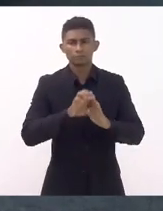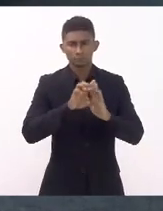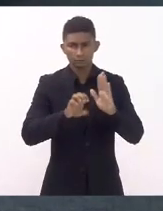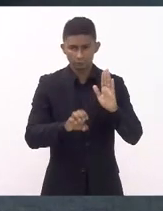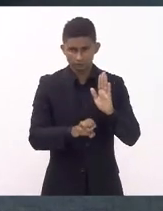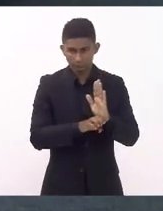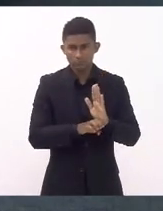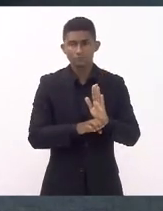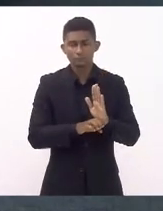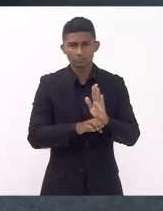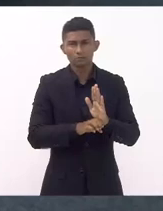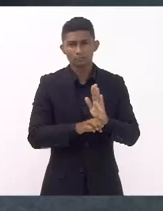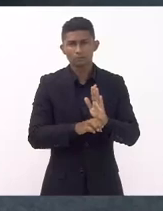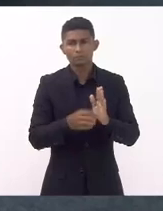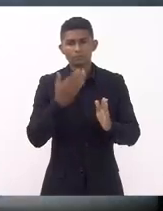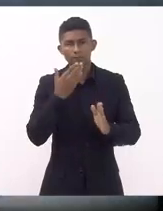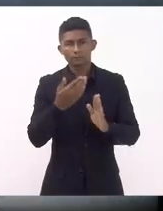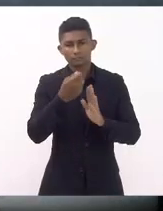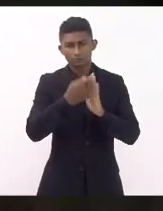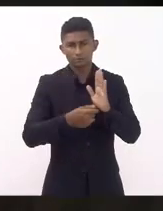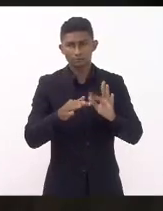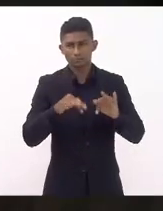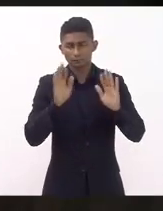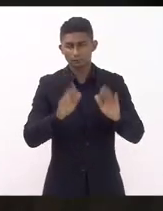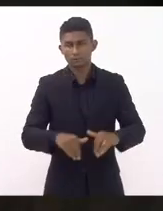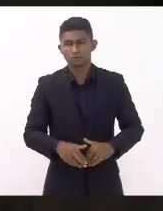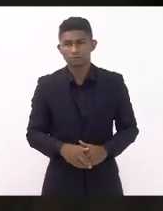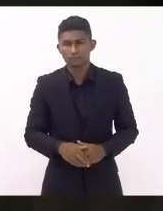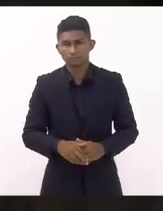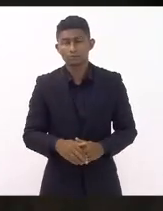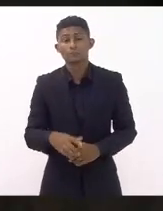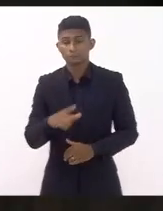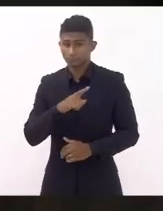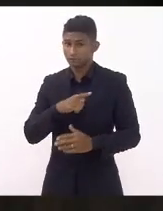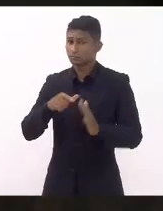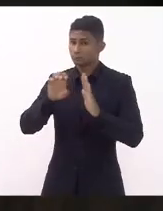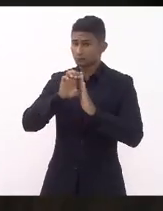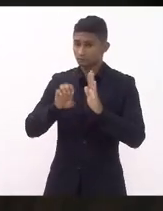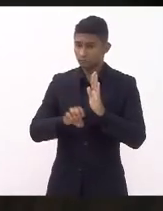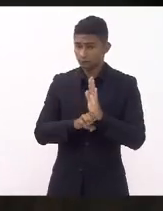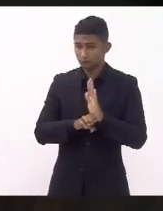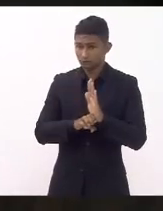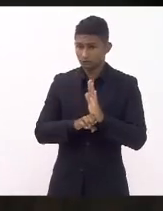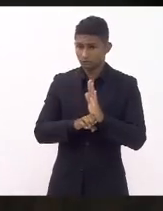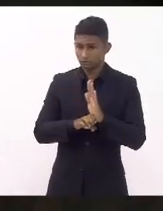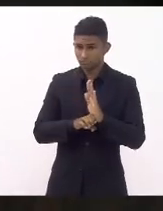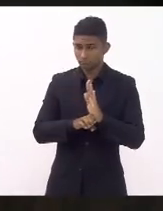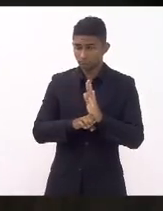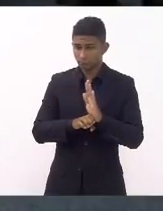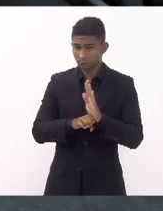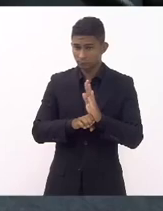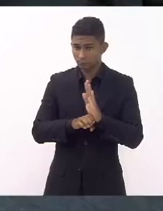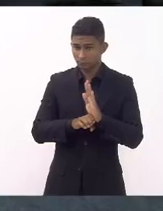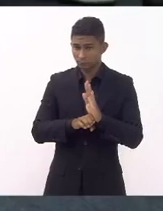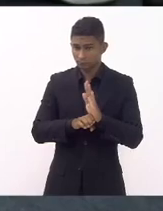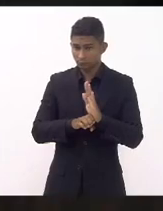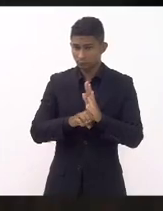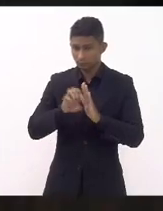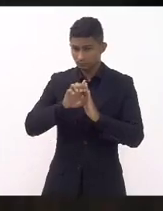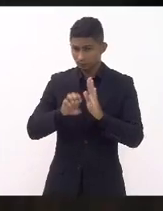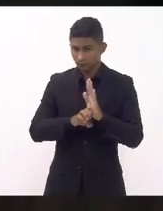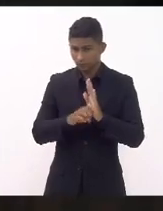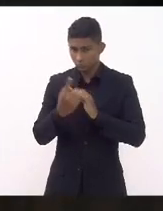Valdec, pedindo forma final de redação. Só que existia uma emenda, então Vossa Excelência está dando mais de uma emendas. Emendas. Ok,